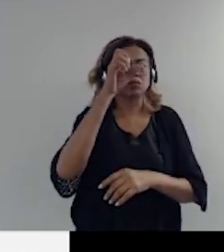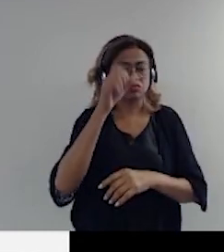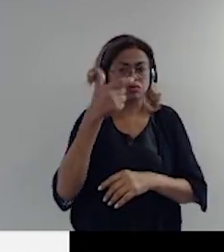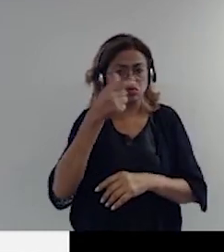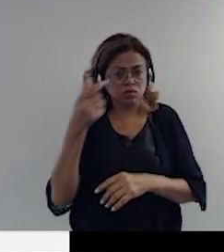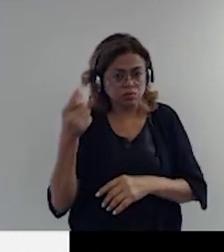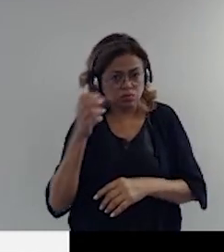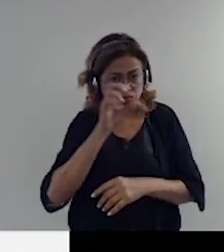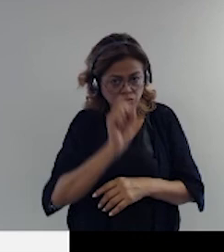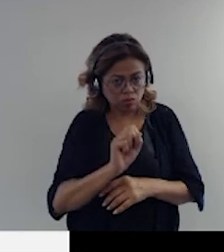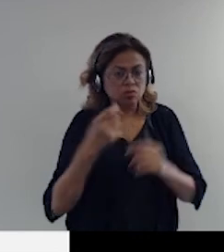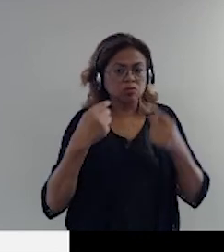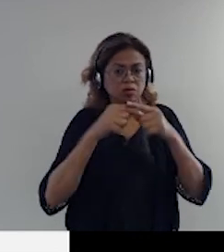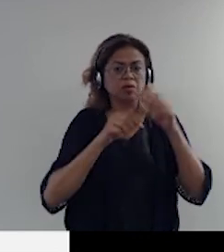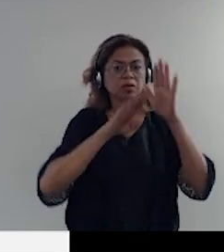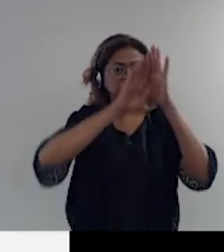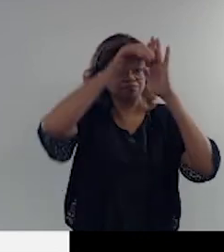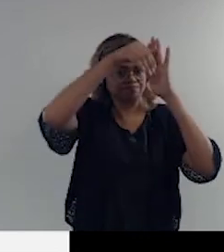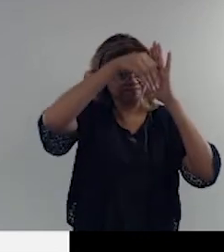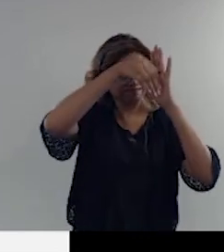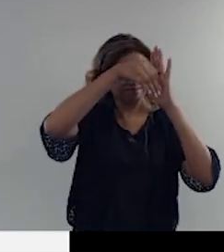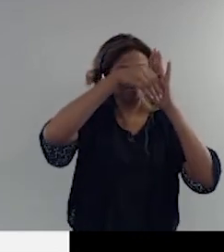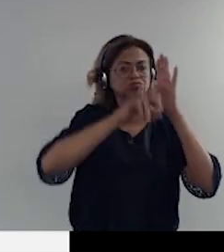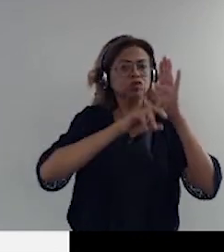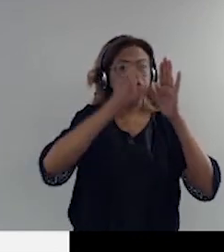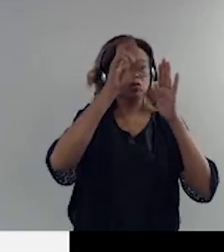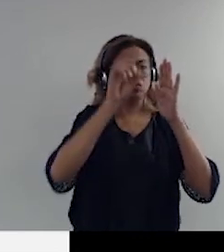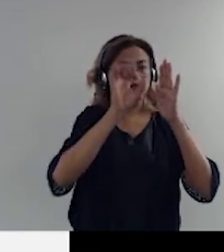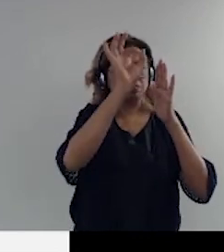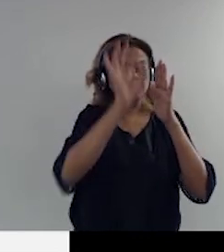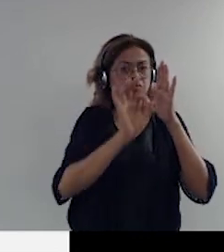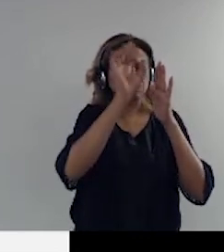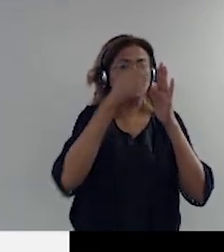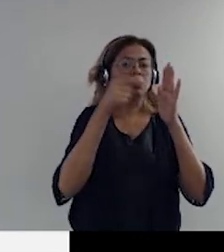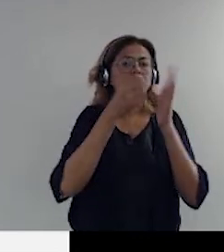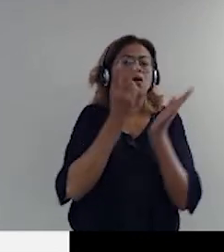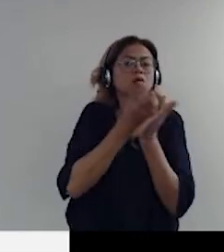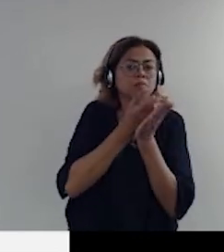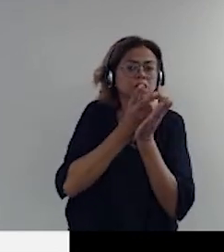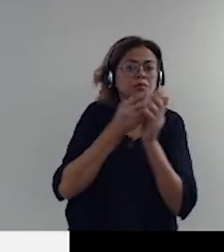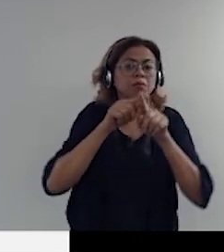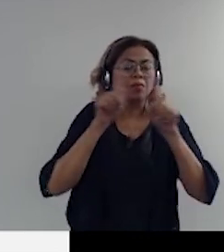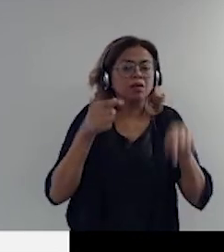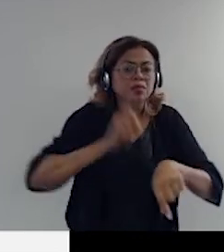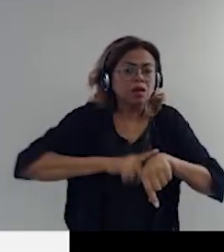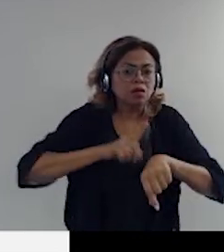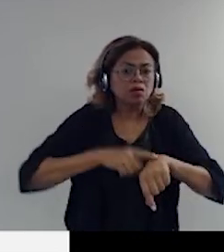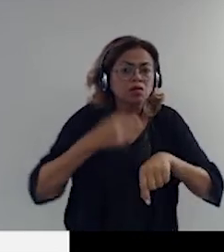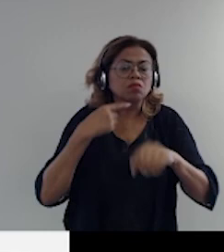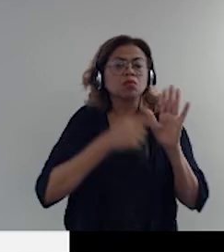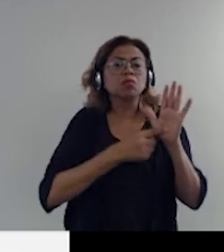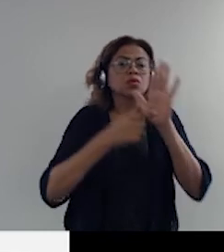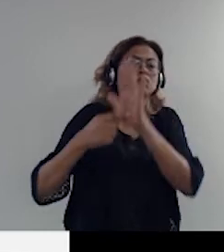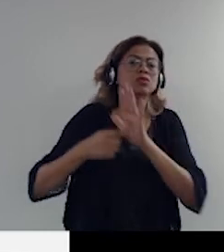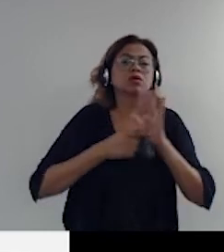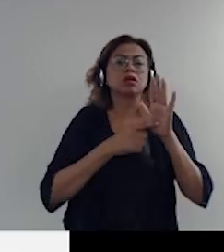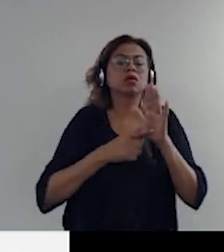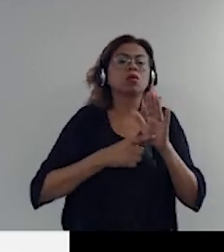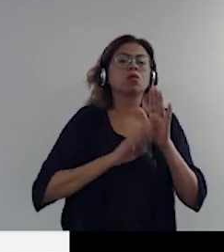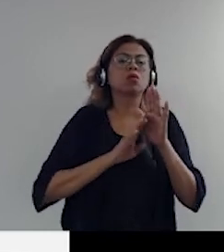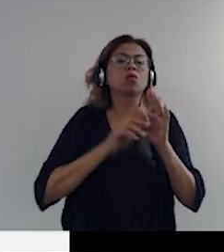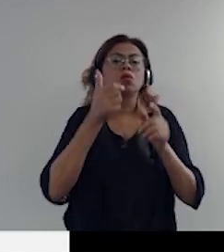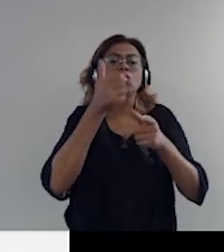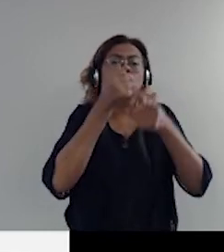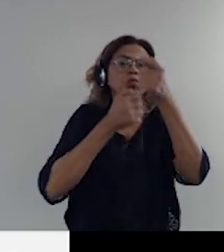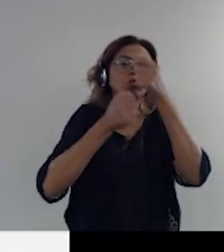da queda, aproximadamente 50% foi o mesmo. Só que, como eu vou demonstrar, em 2008, o mercado ficou